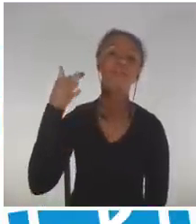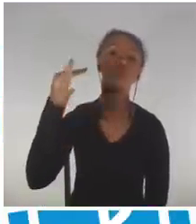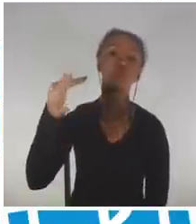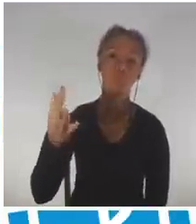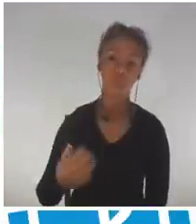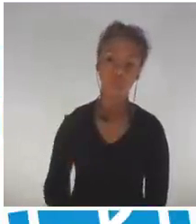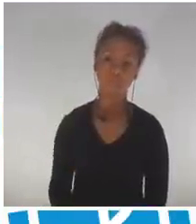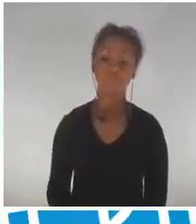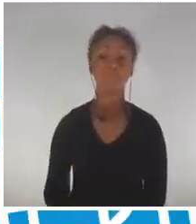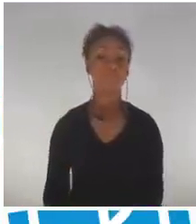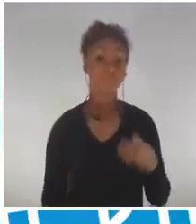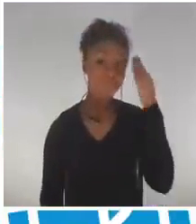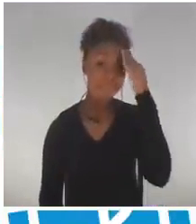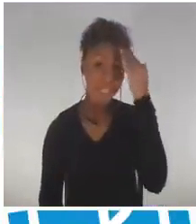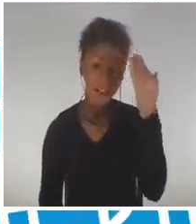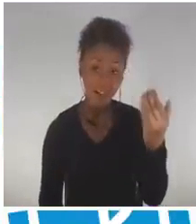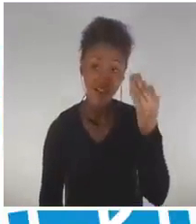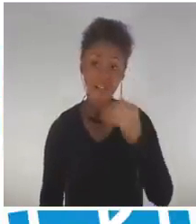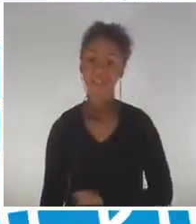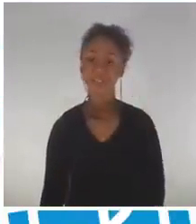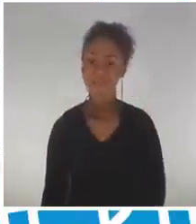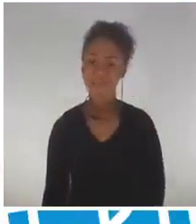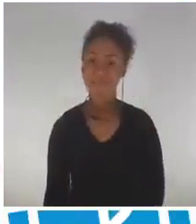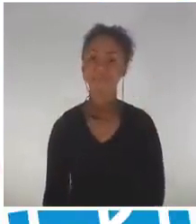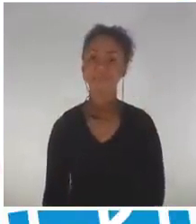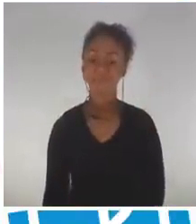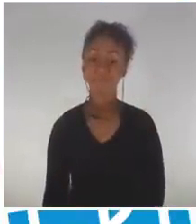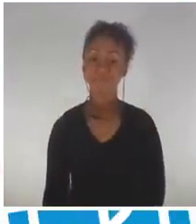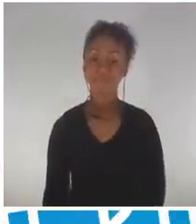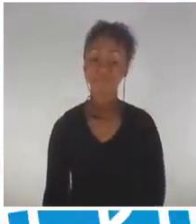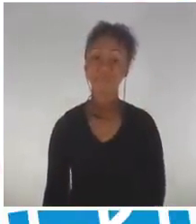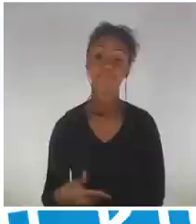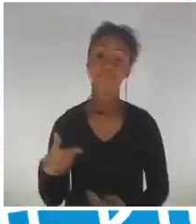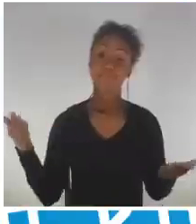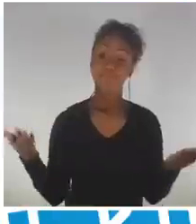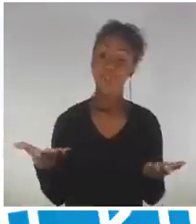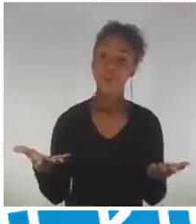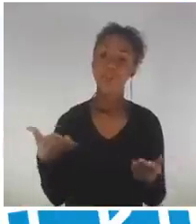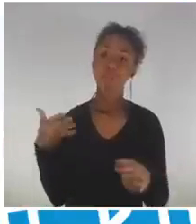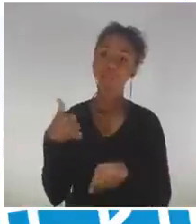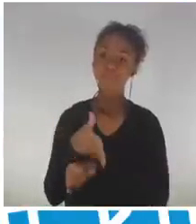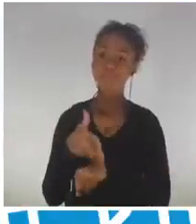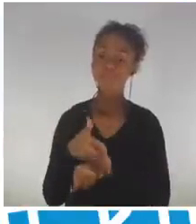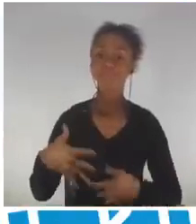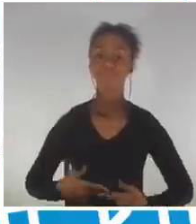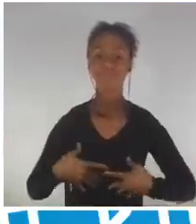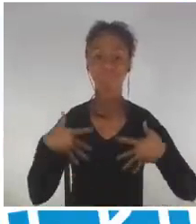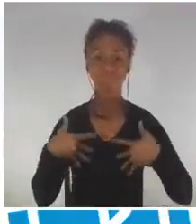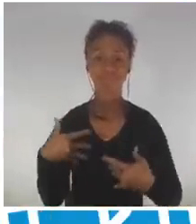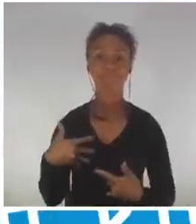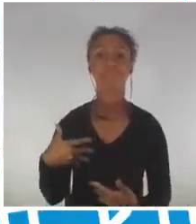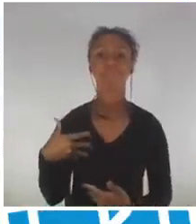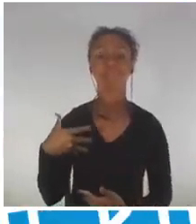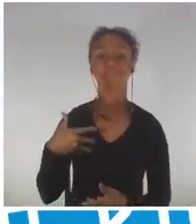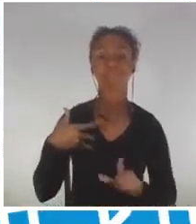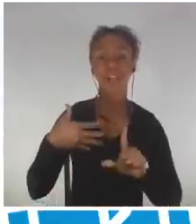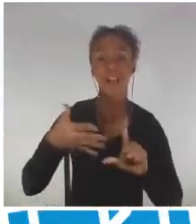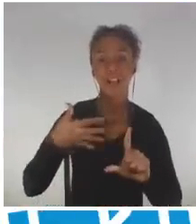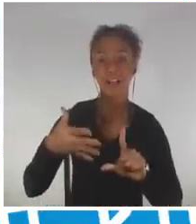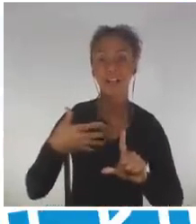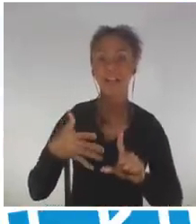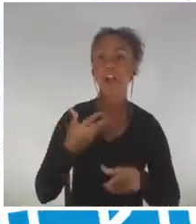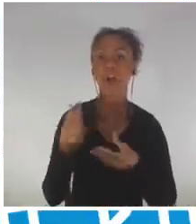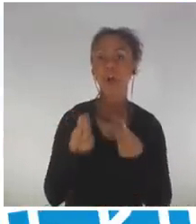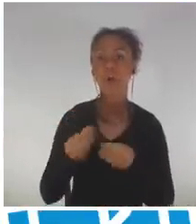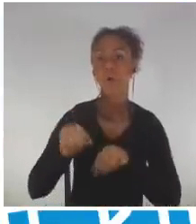Obrigado, Maria Helena. É um prazer estar aqui no ciclo de webinários Educação para as Juventudes,